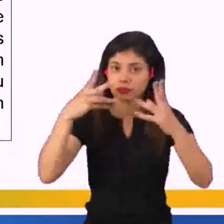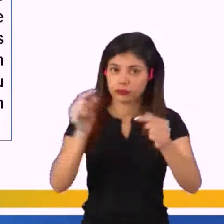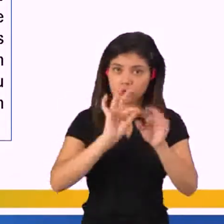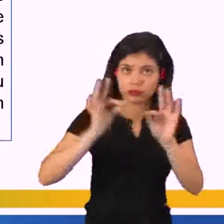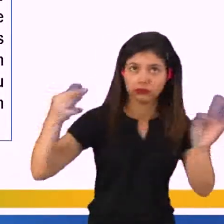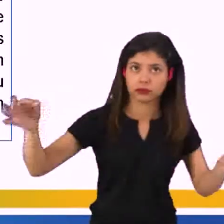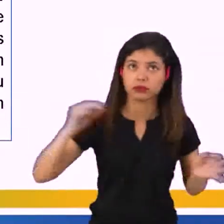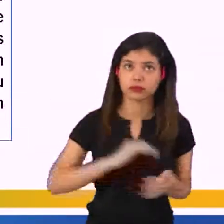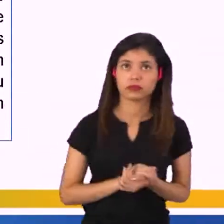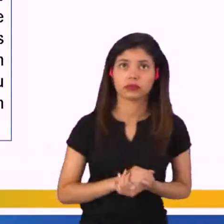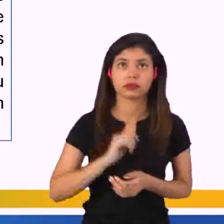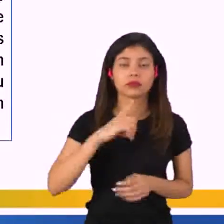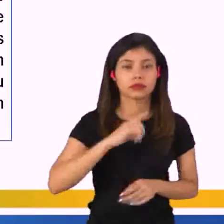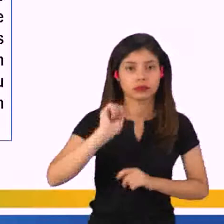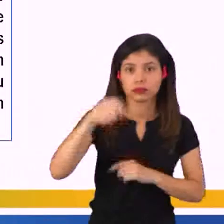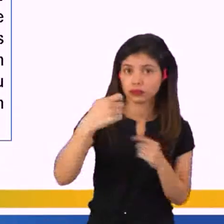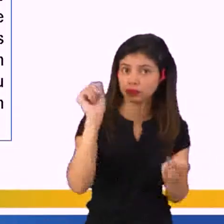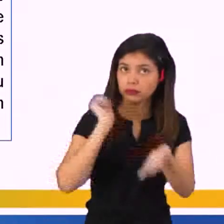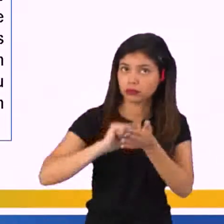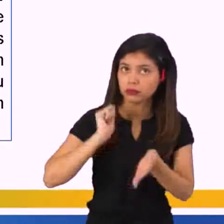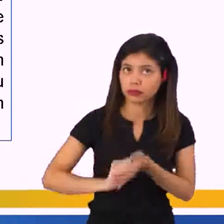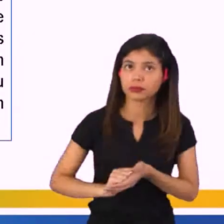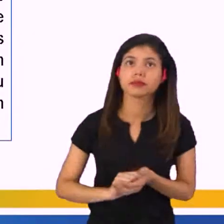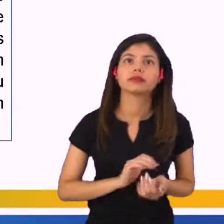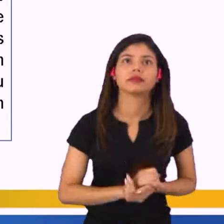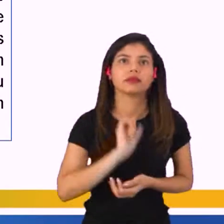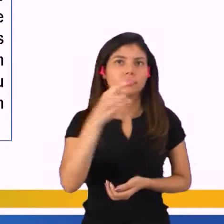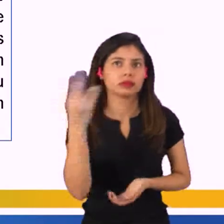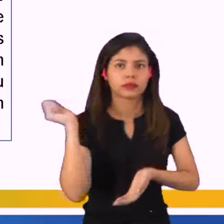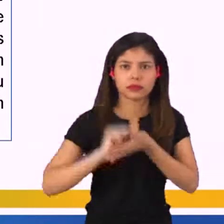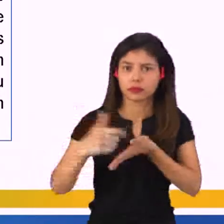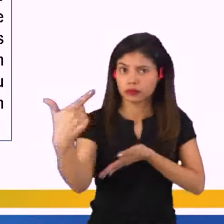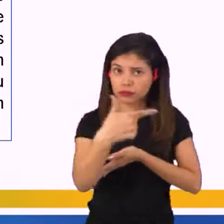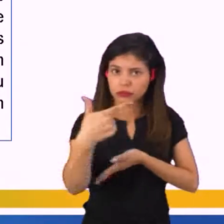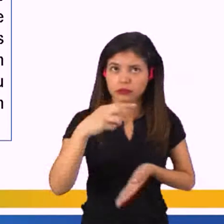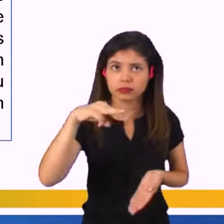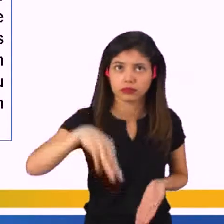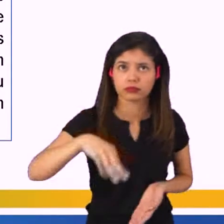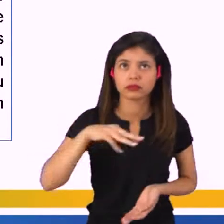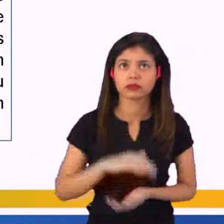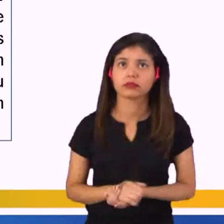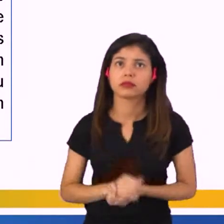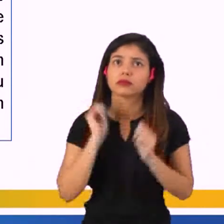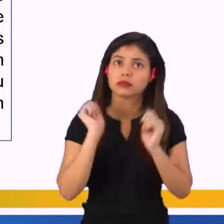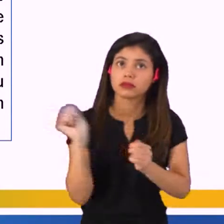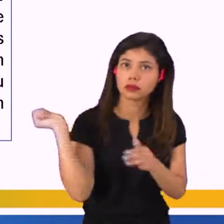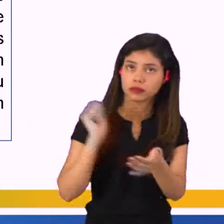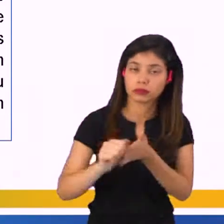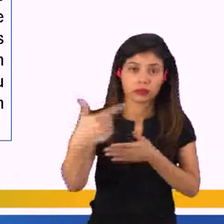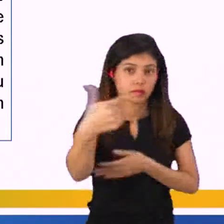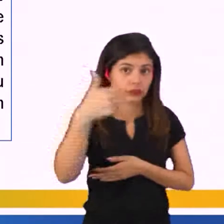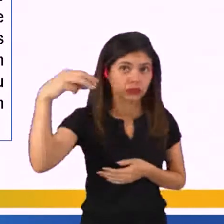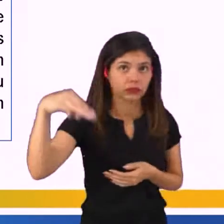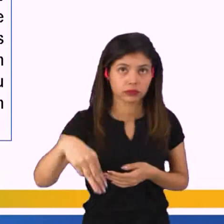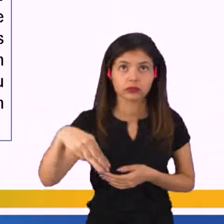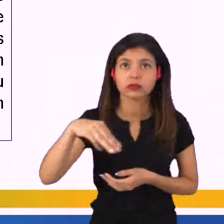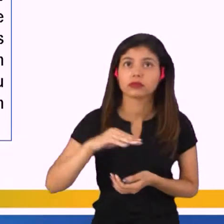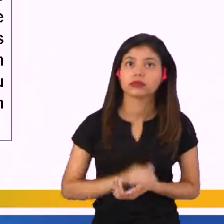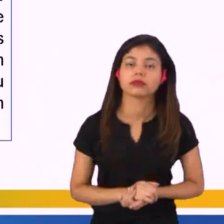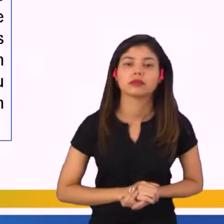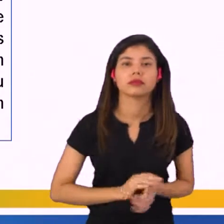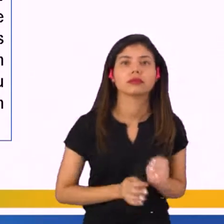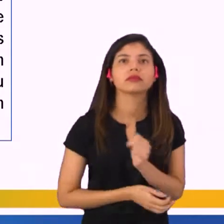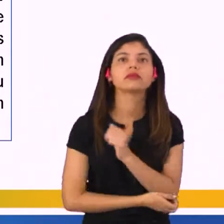Então, toda unidade de medida possui um símbolo para sua escrita. Ao invés de escrevermos 2 metros, nós podemos escrever